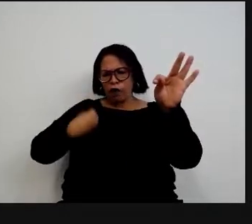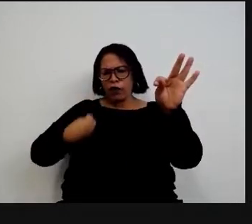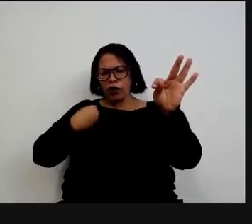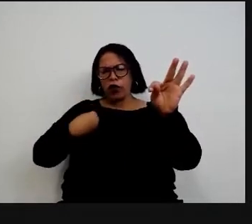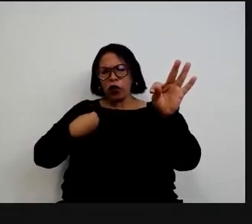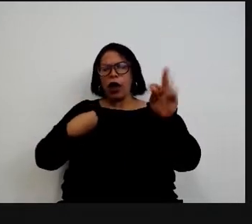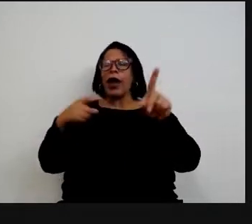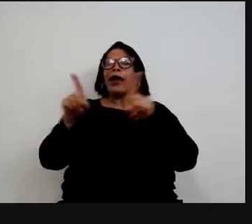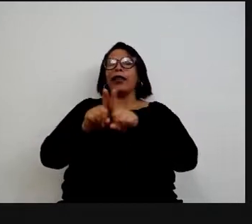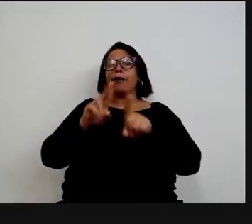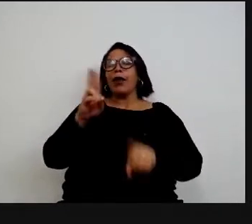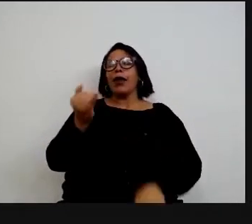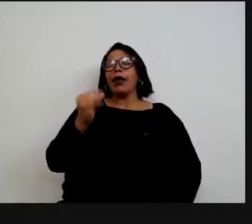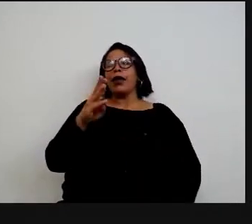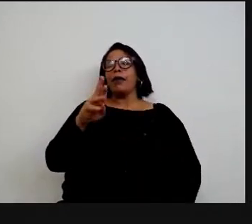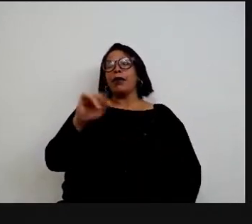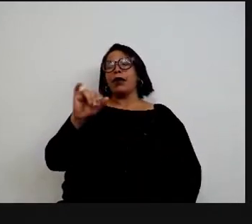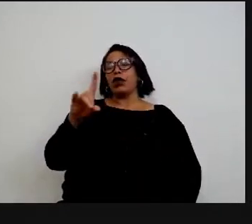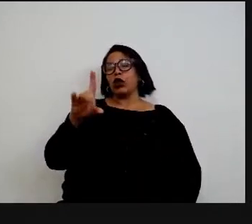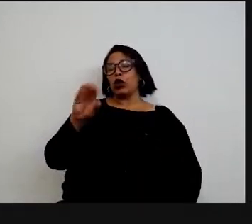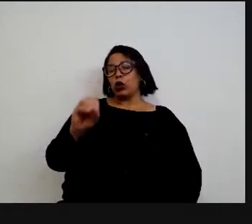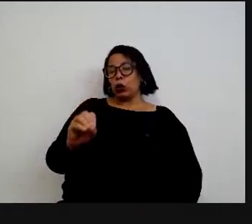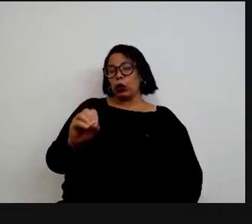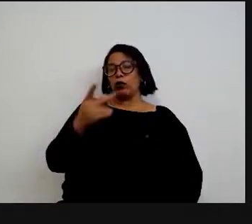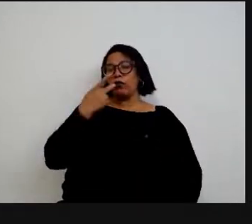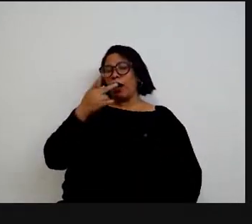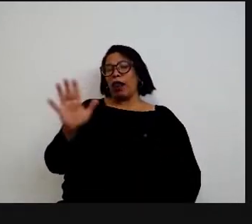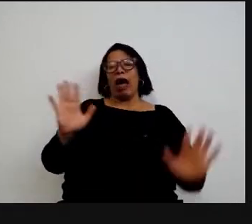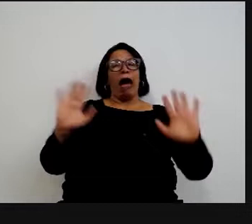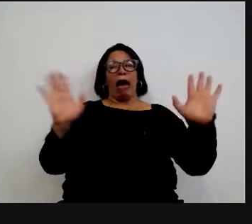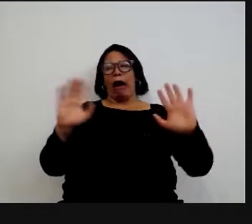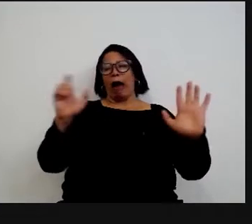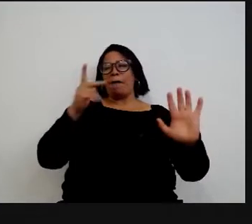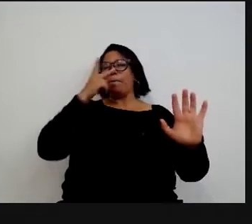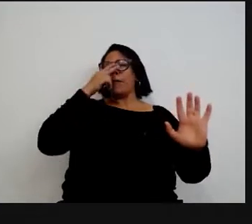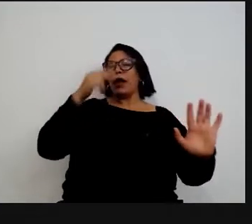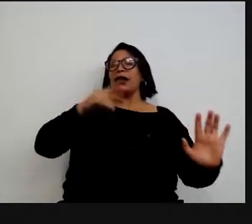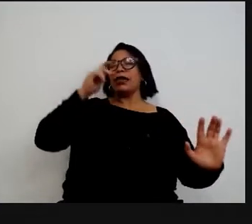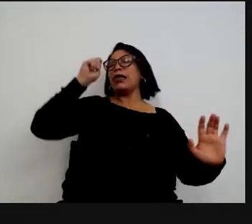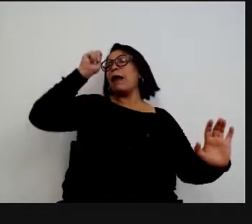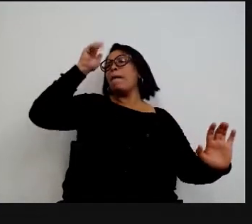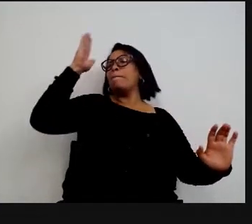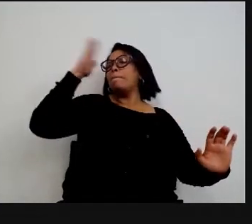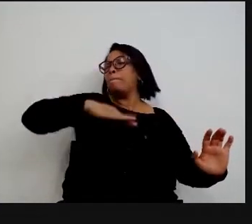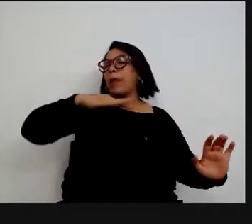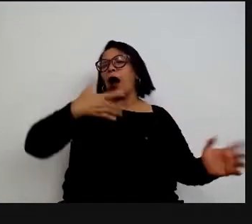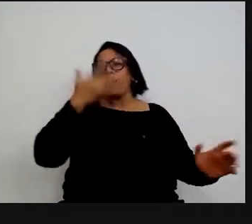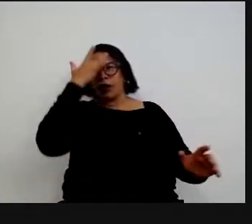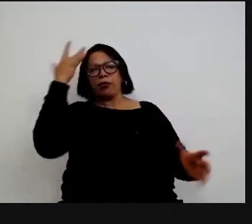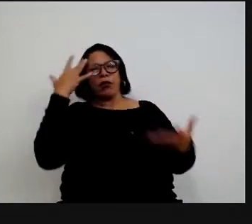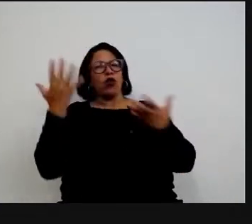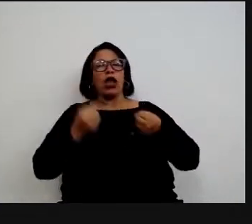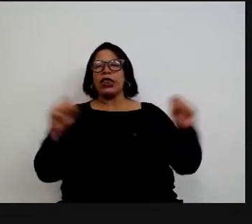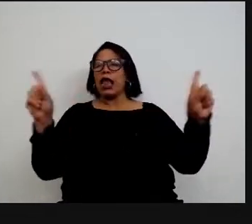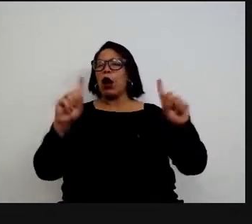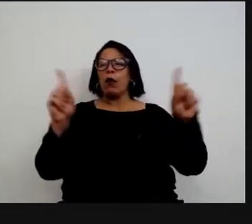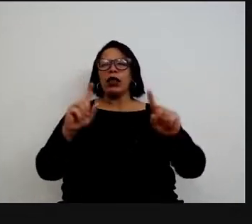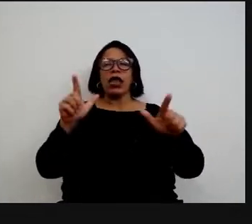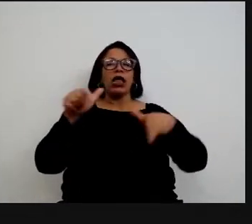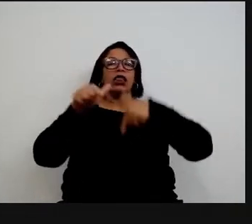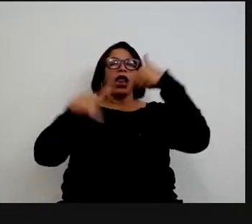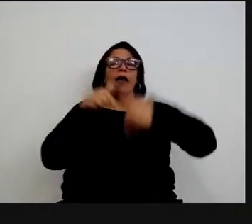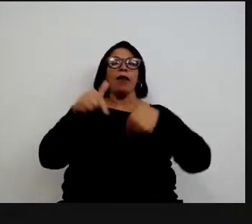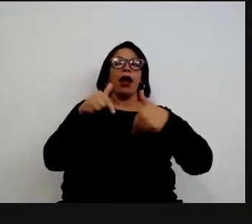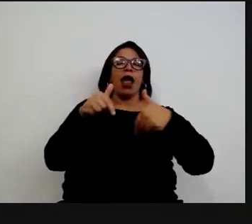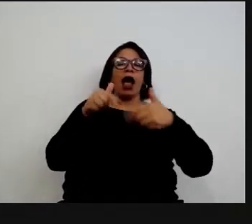Né? O híbrido nem se fala, né? Porque naquele momento falar híbrido era quase falar de demônio. Né? As pessoas não aceitavam